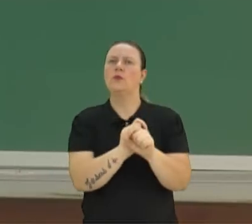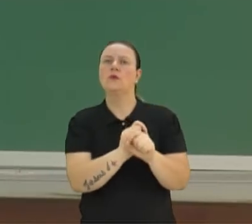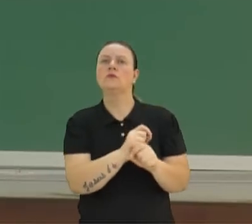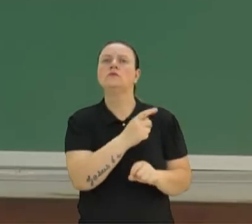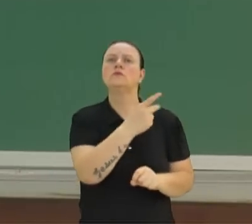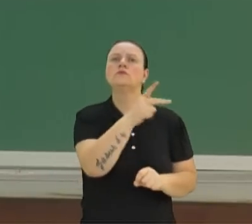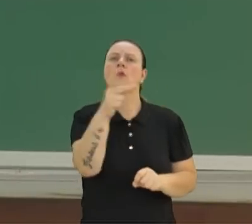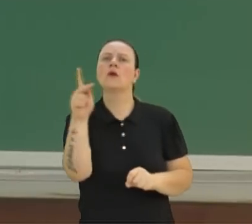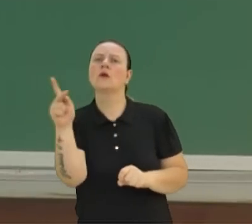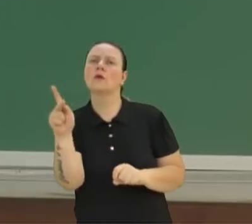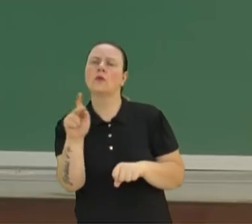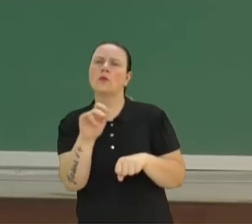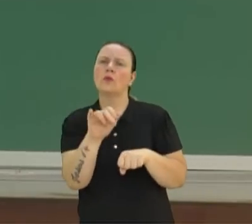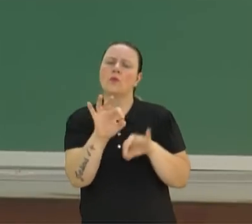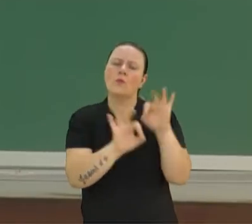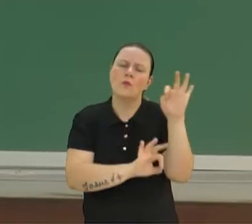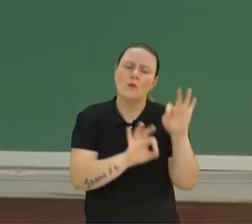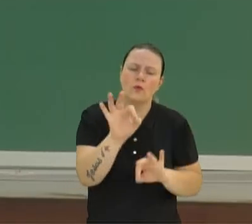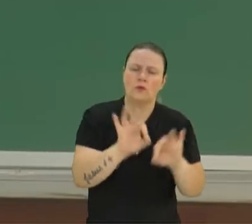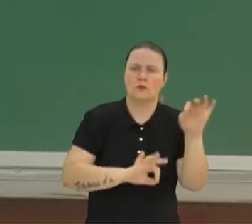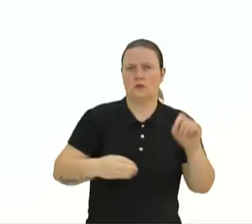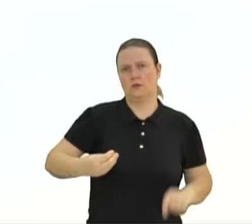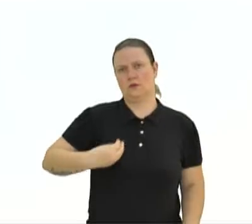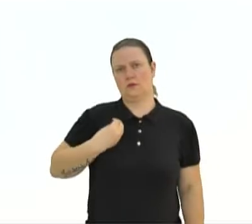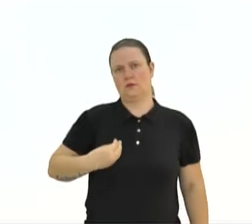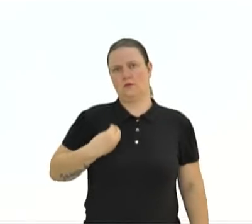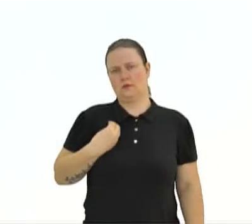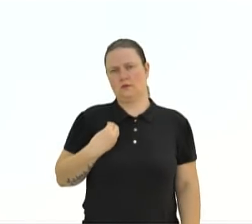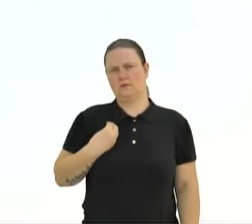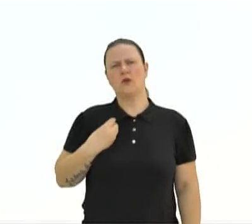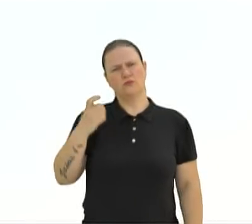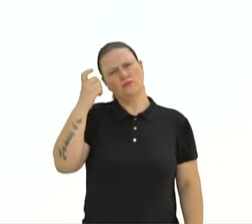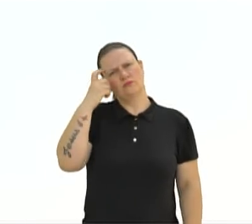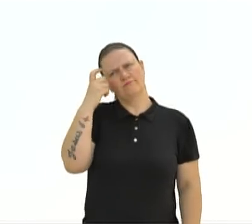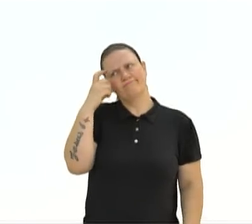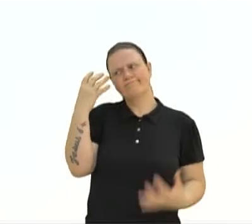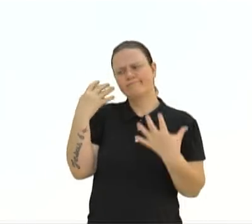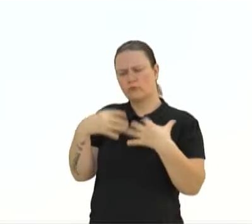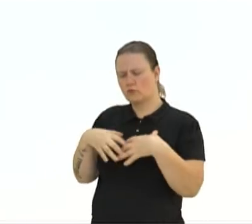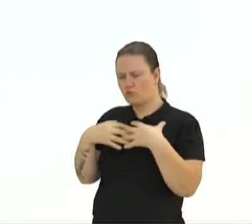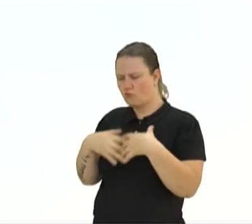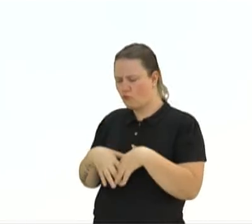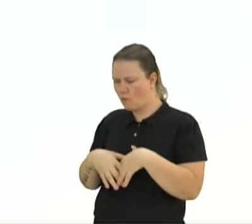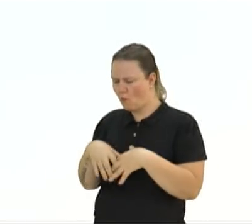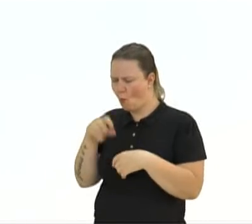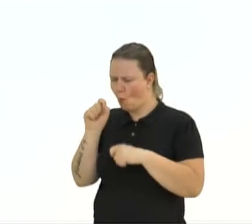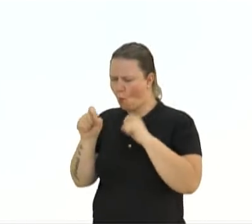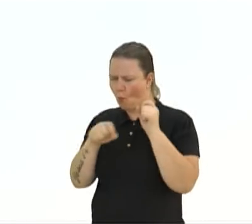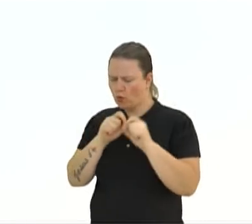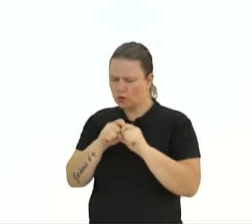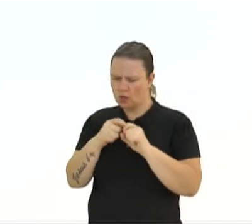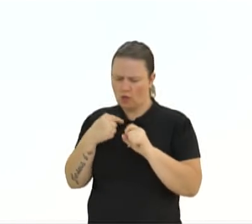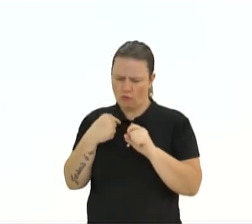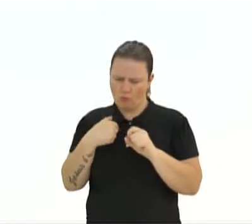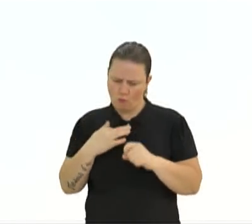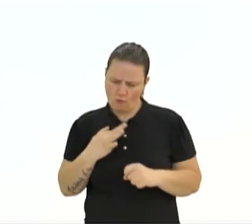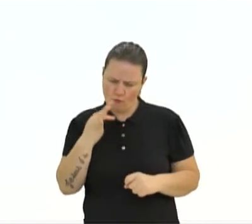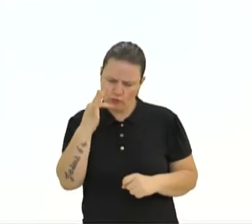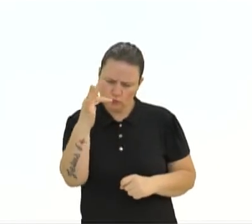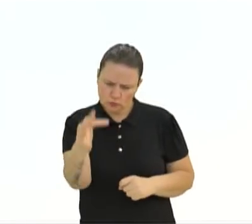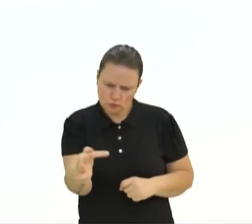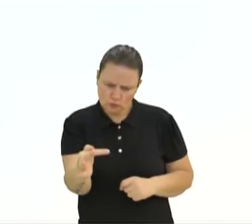para a sua vida? Você já pensou nisso? Quais são os projetos que você tem? O que você quer fazer?